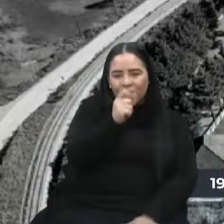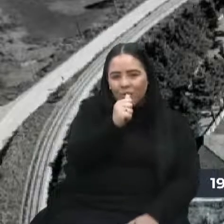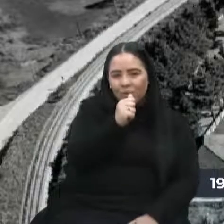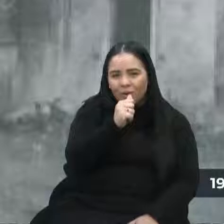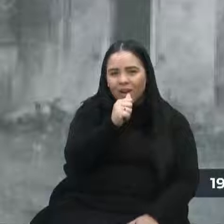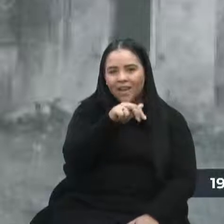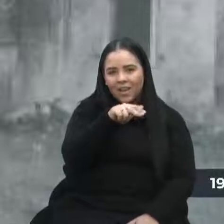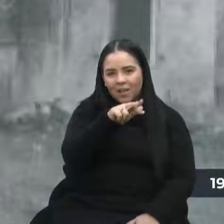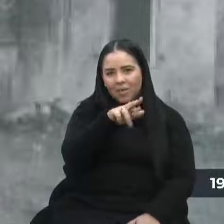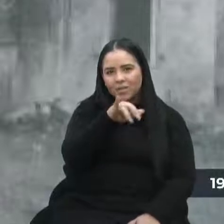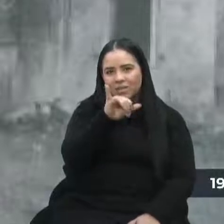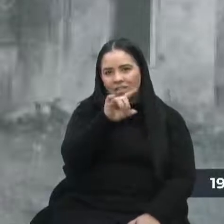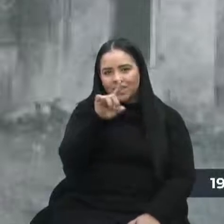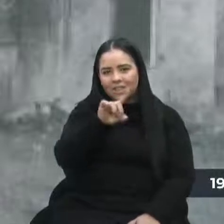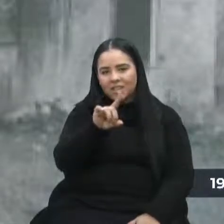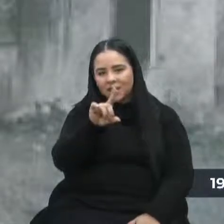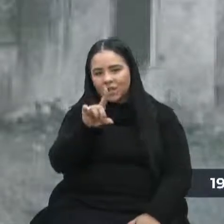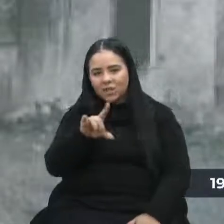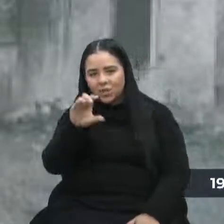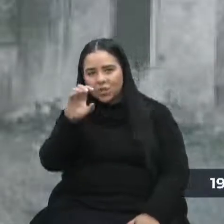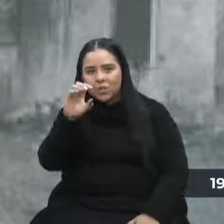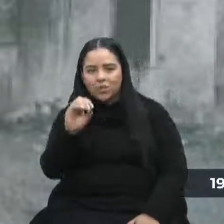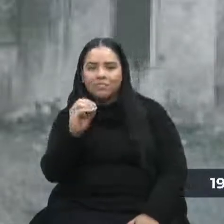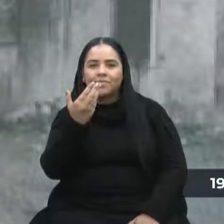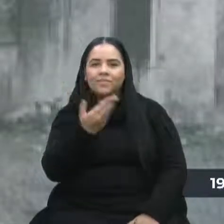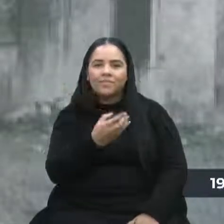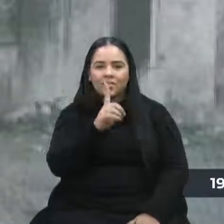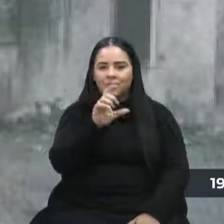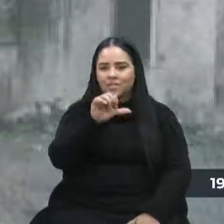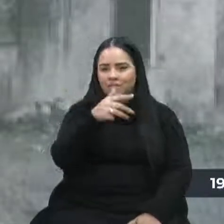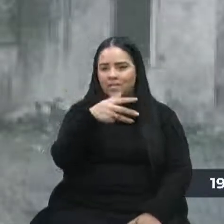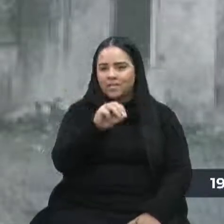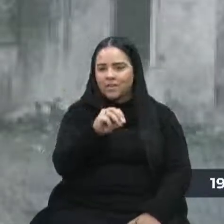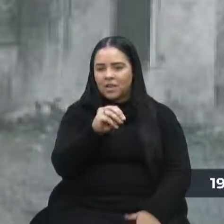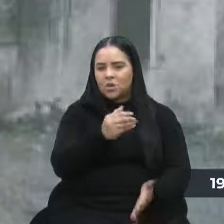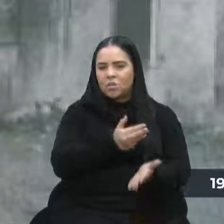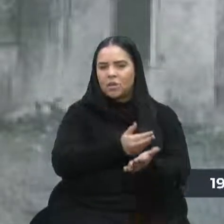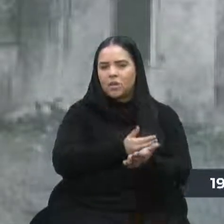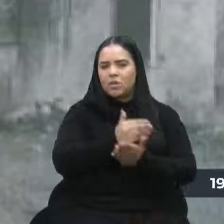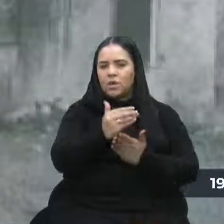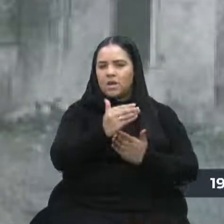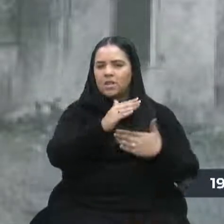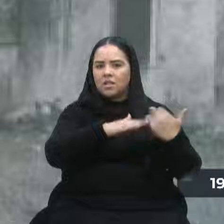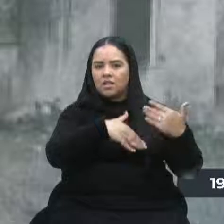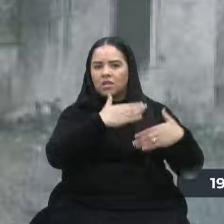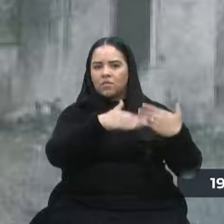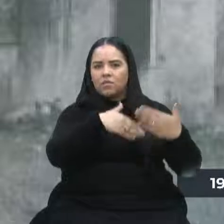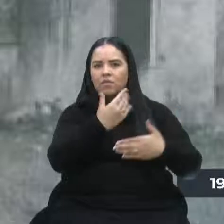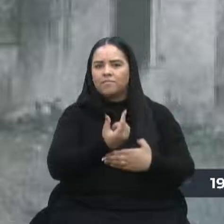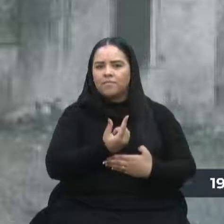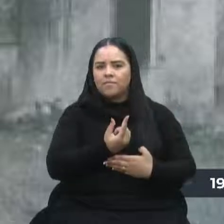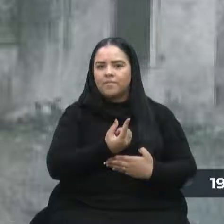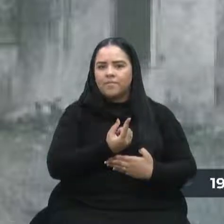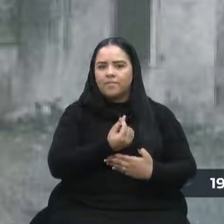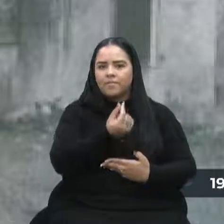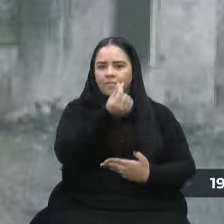Risso. A partir daí, o Risso começou a se desenvolver